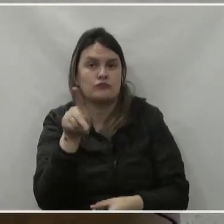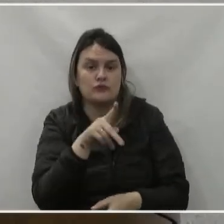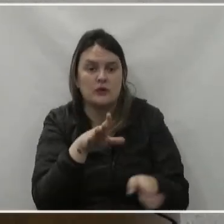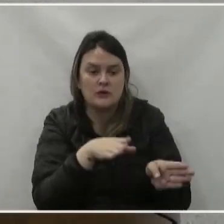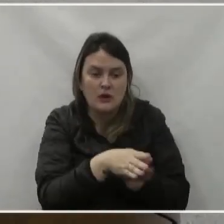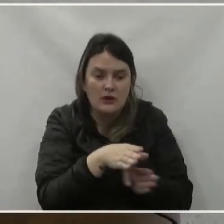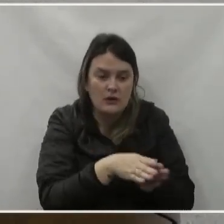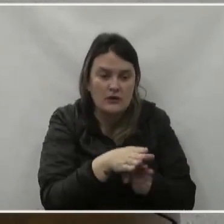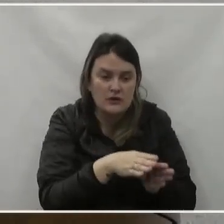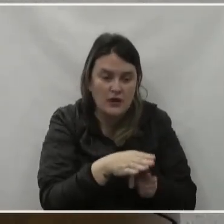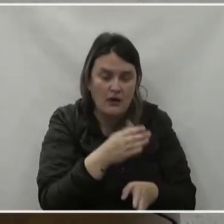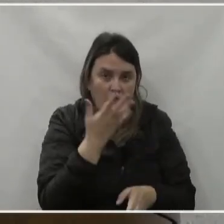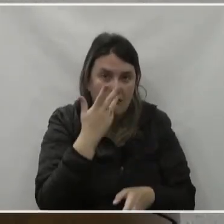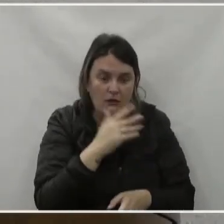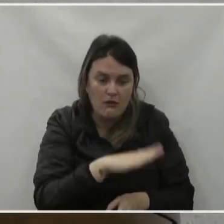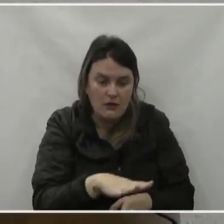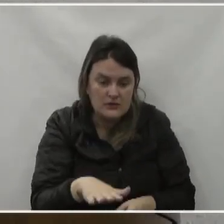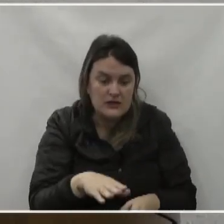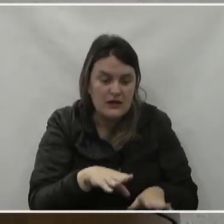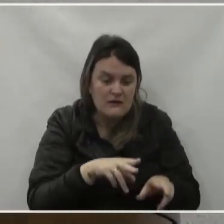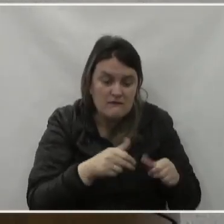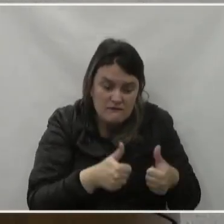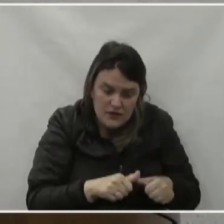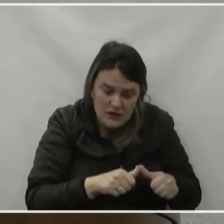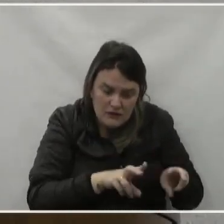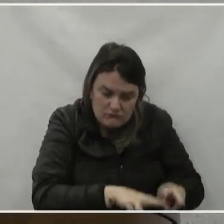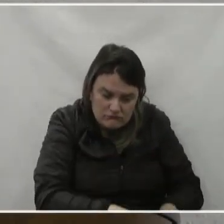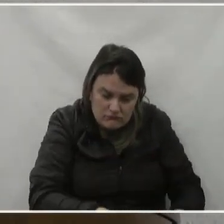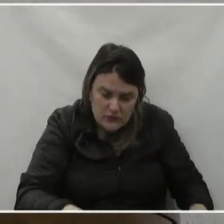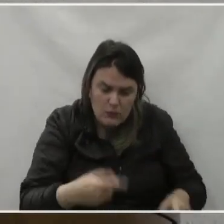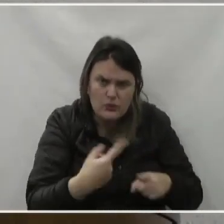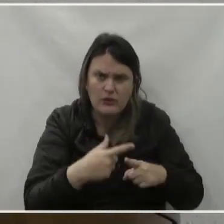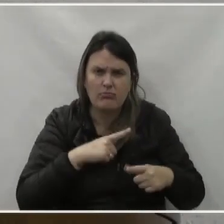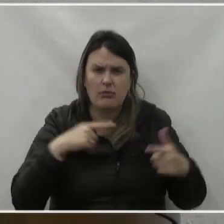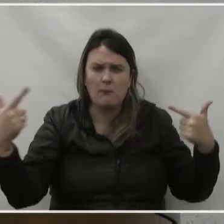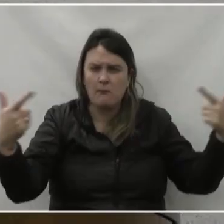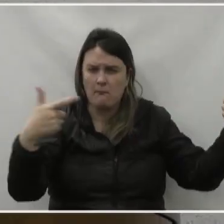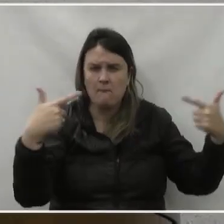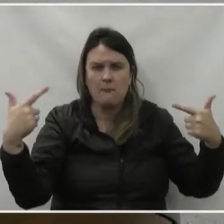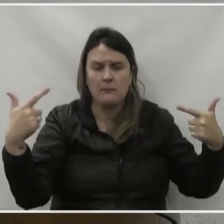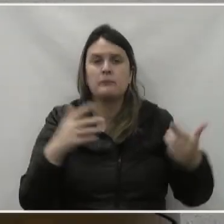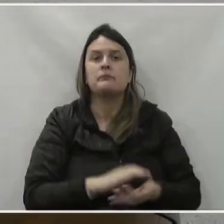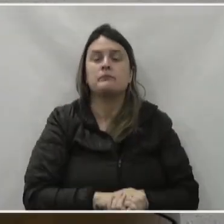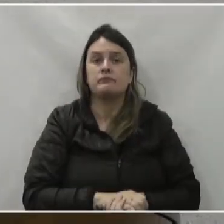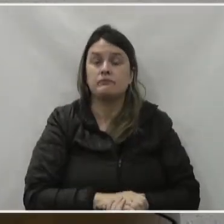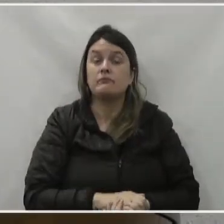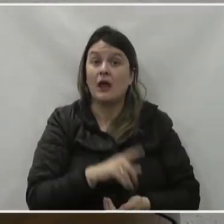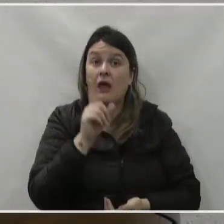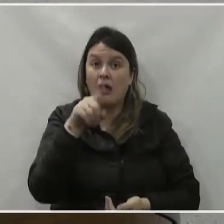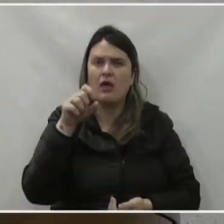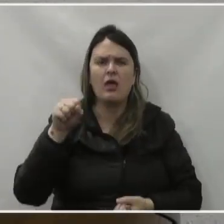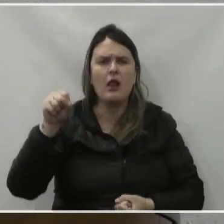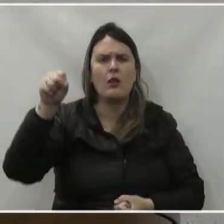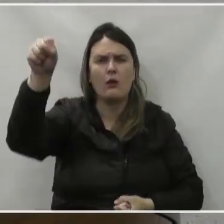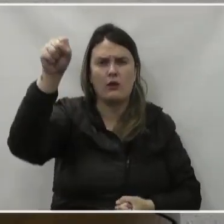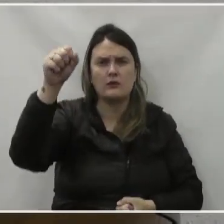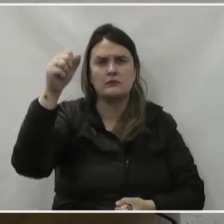os alunos pequenos a se deitarem no chão durante um tiroteio. Esses são heróis.